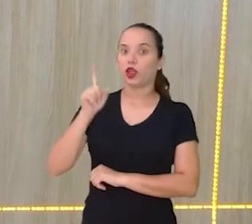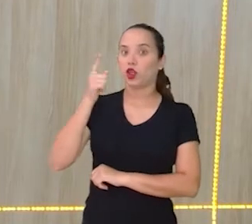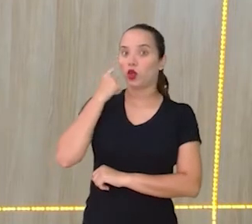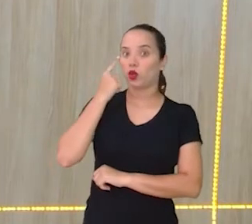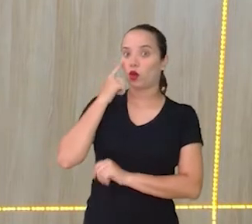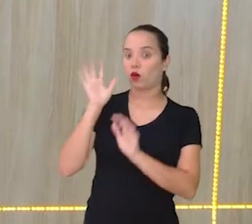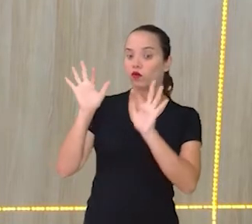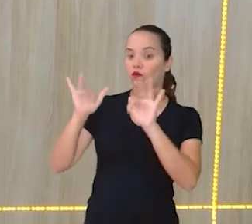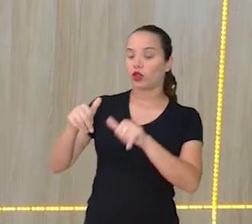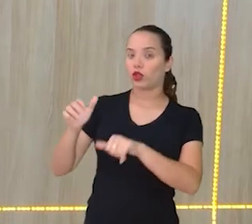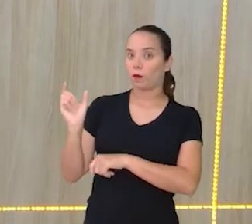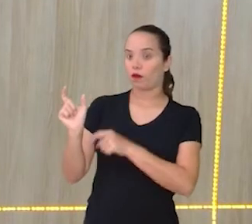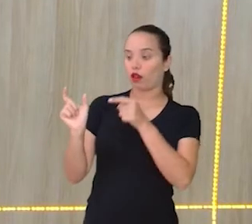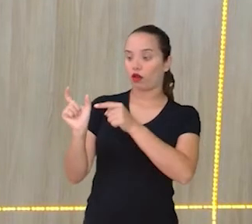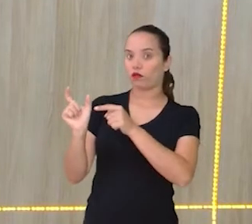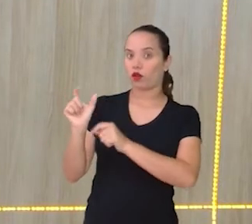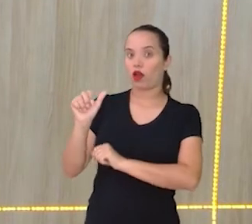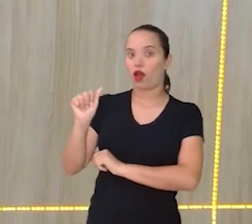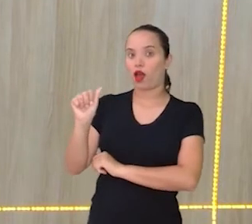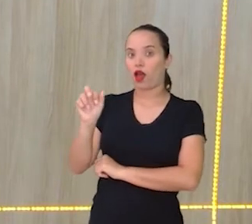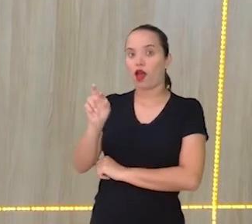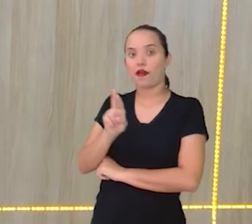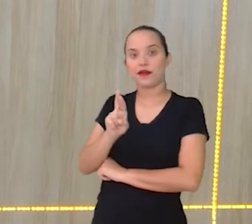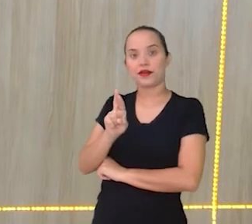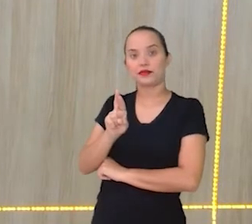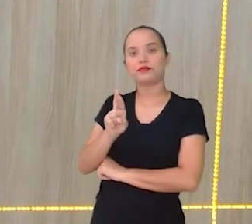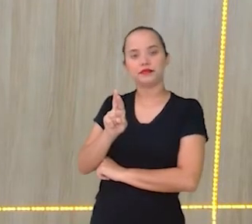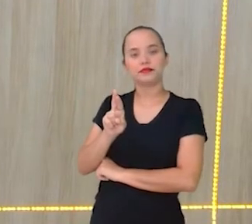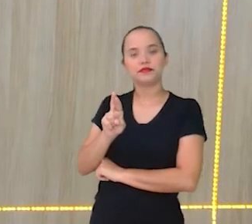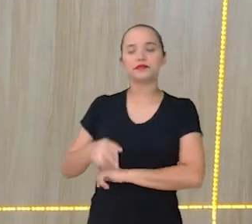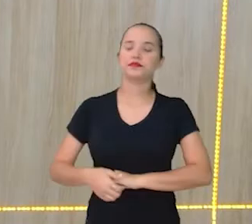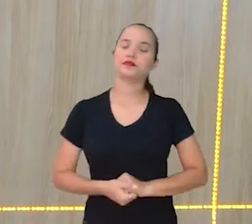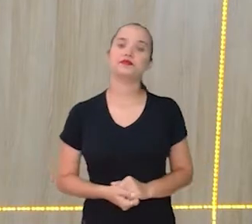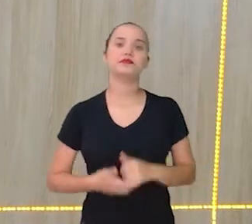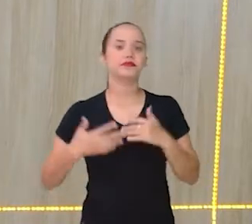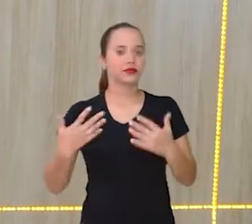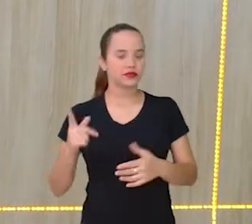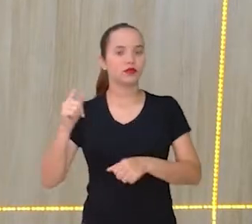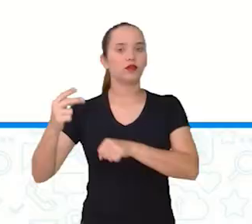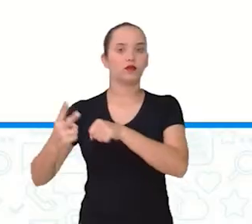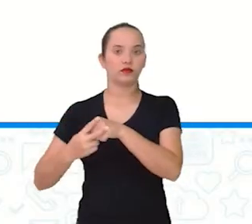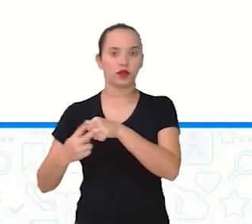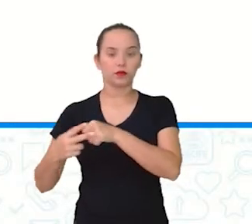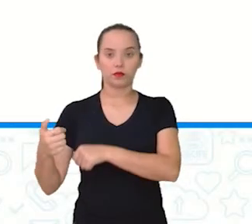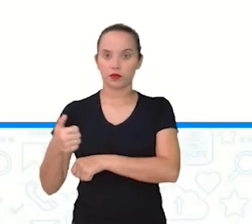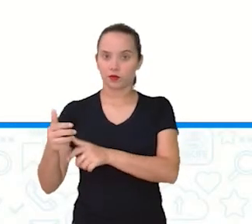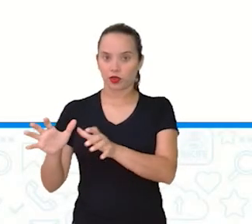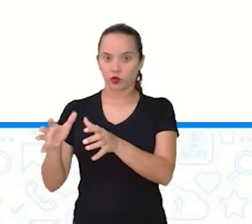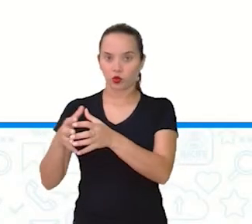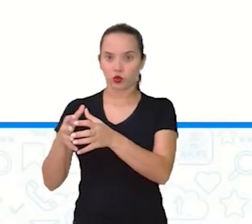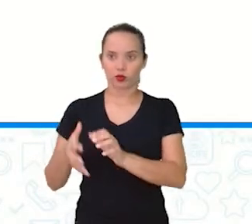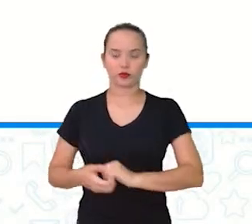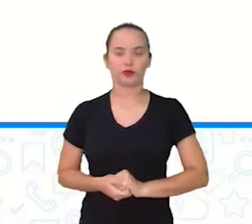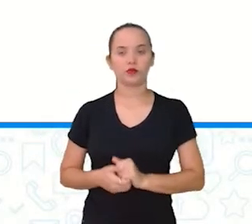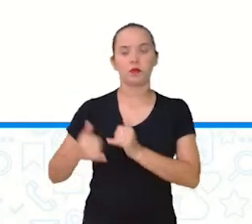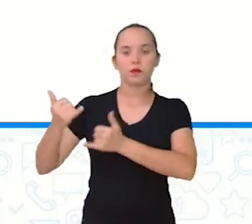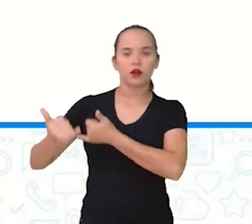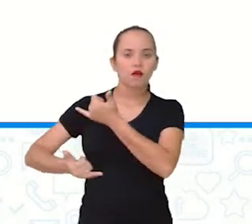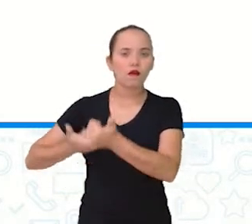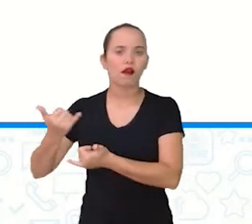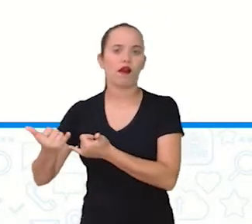o finalzinho aqui da palavra, ó, ar, A-R, então é um verbo da primeira conjugação.